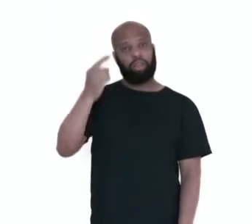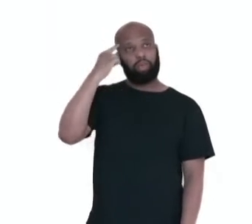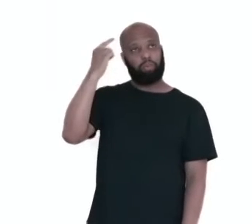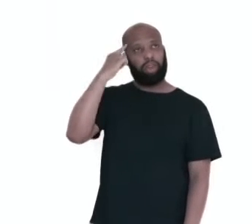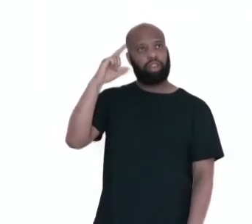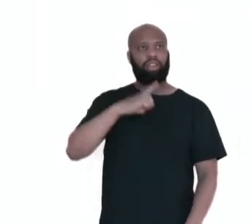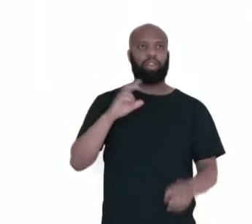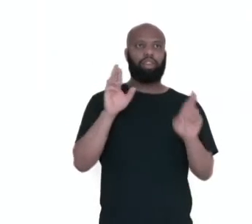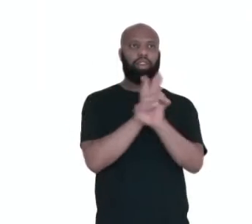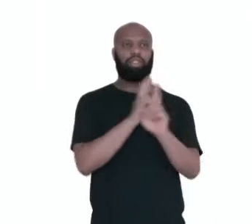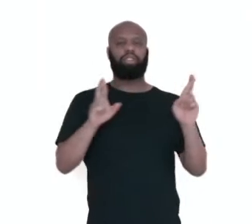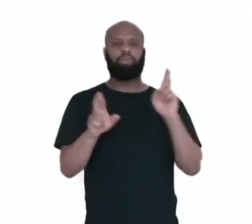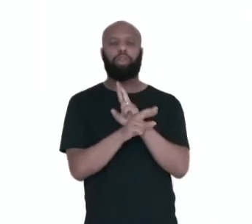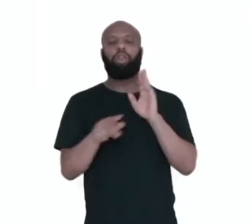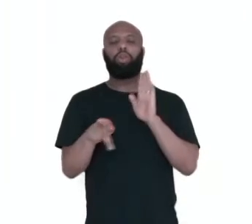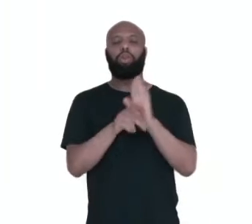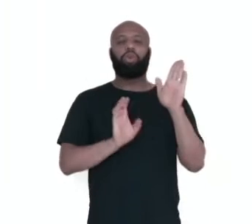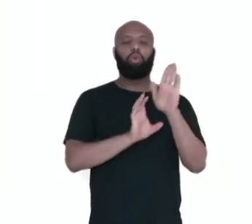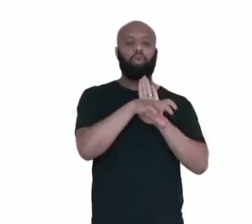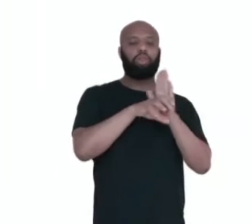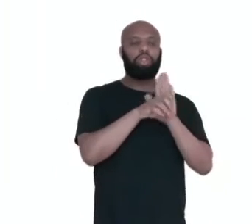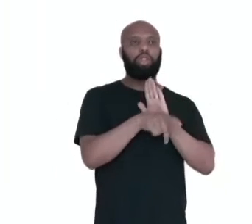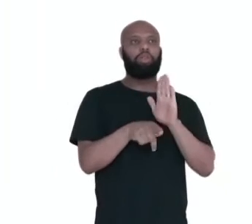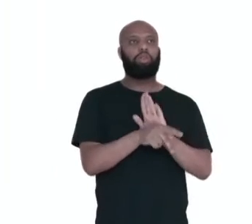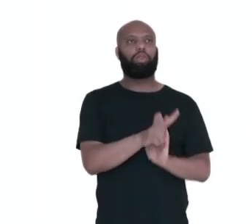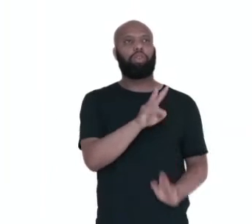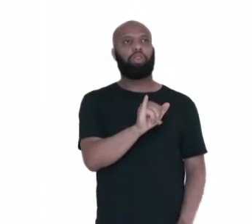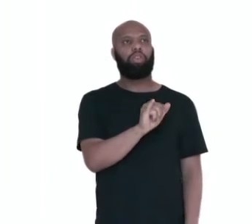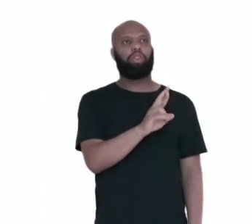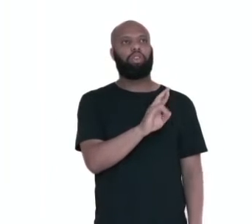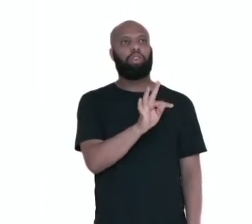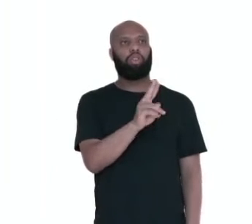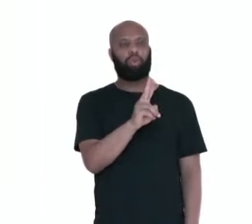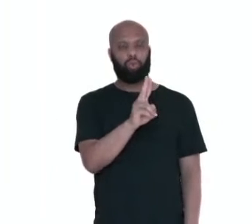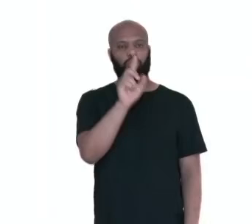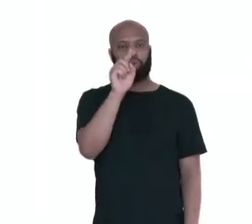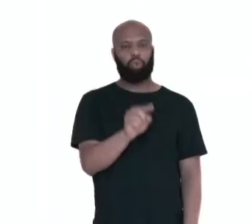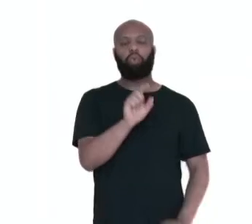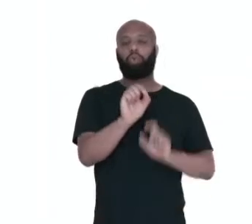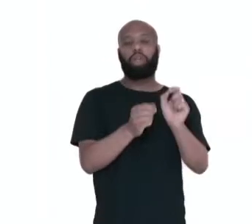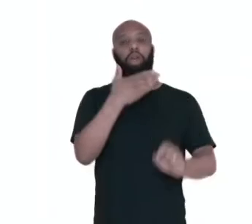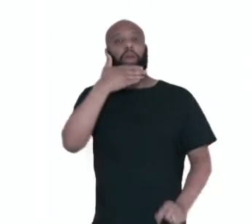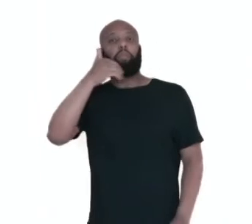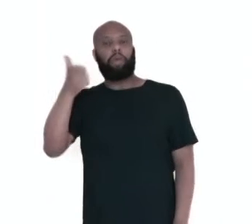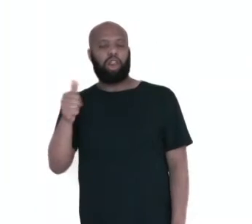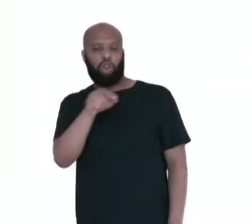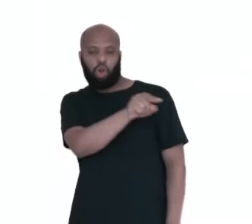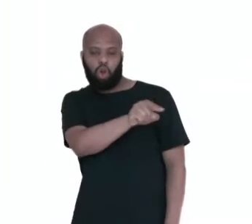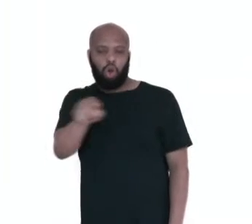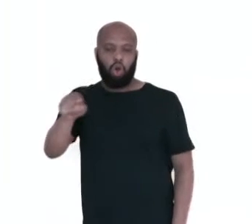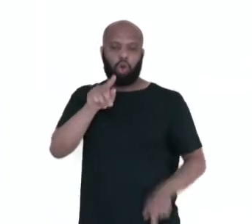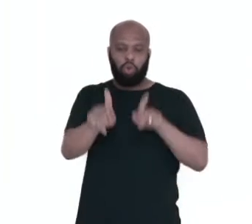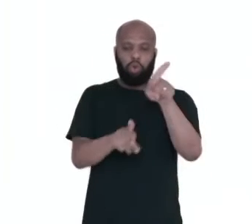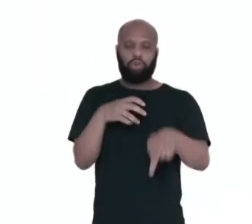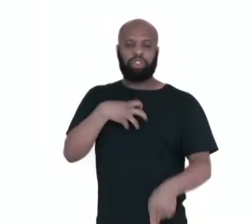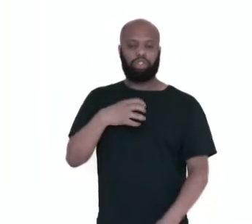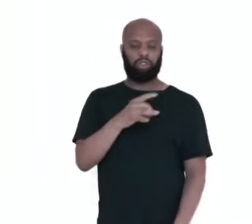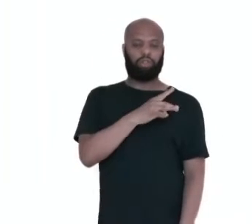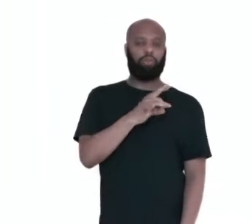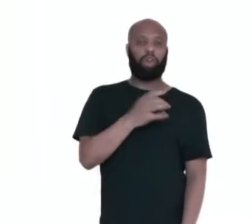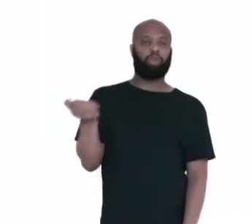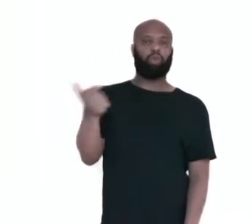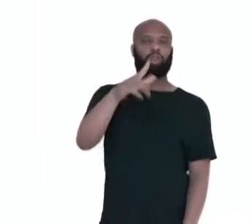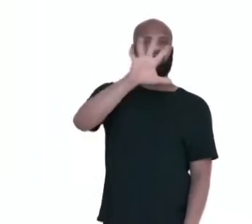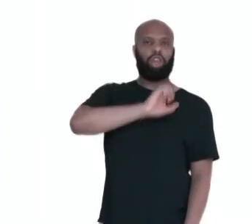está relacionada ao conceito de virtude, né? A ideia de que é melhor ser temido do que amado. De acordo com ele, quem